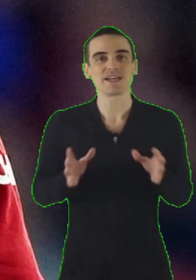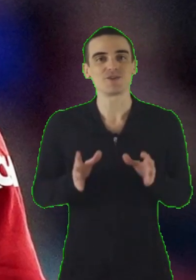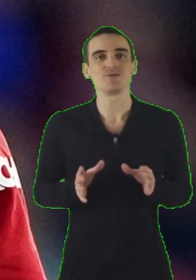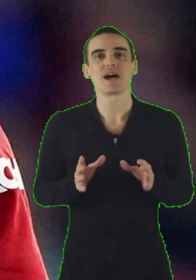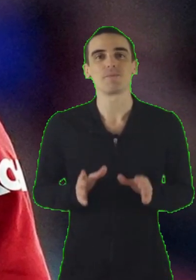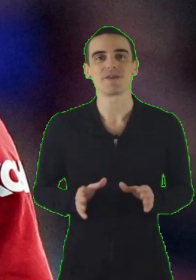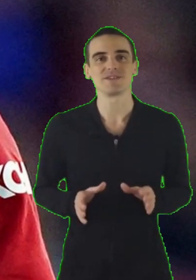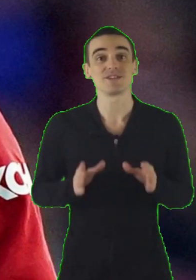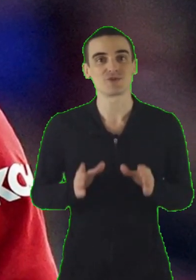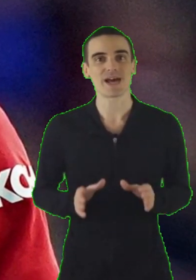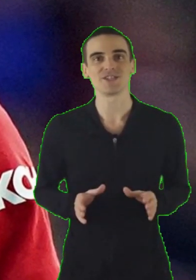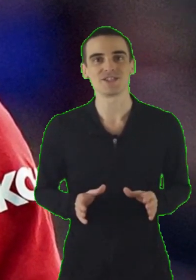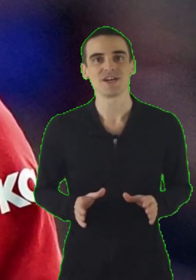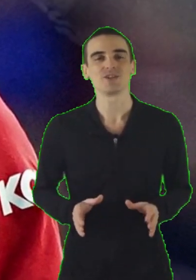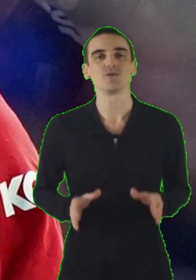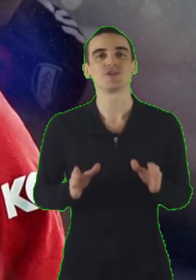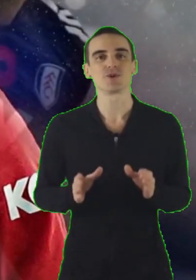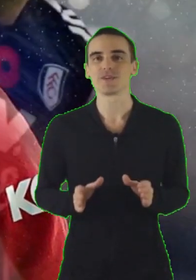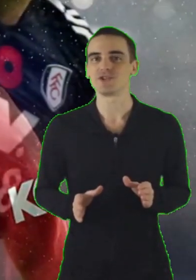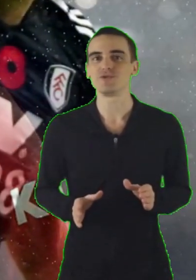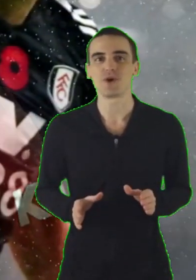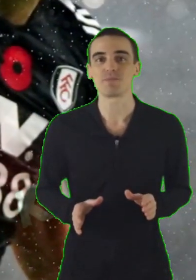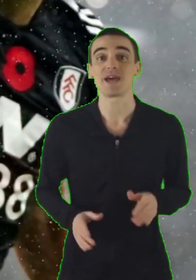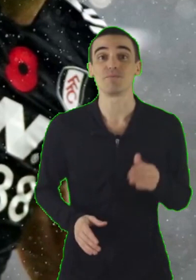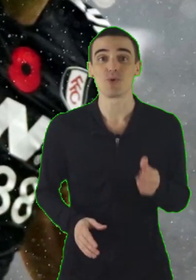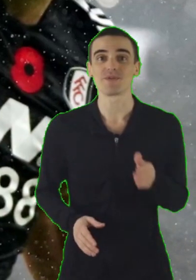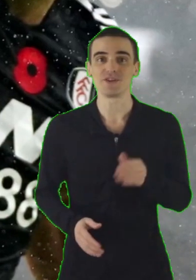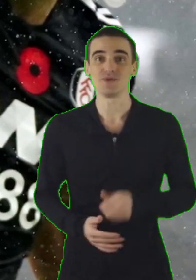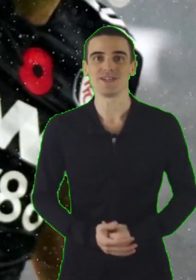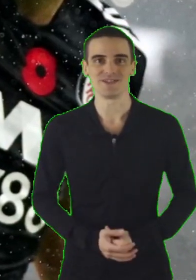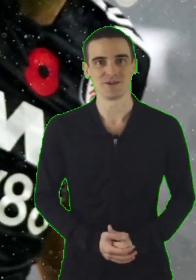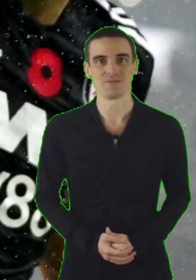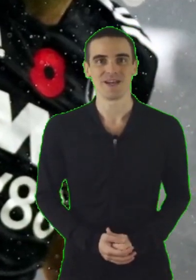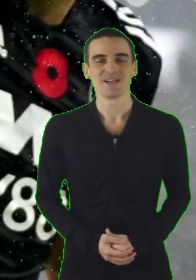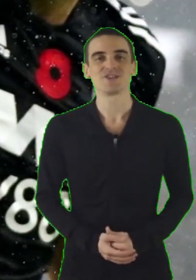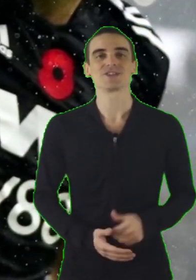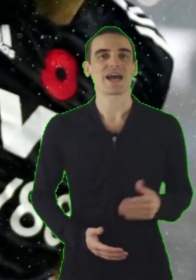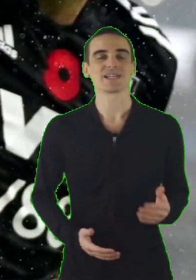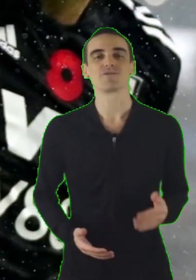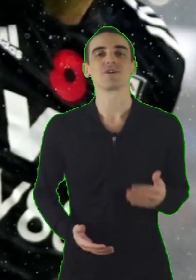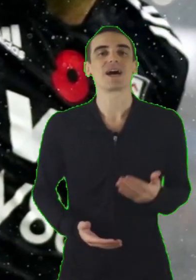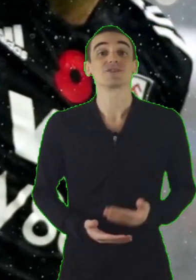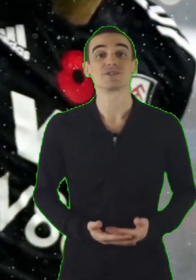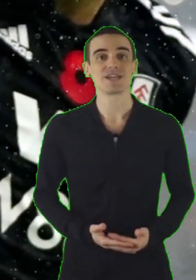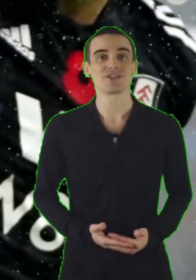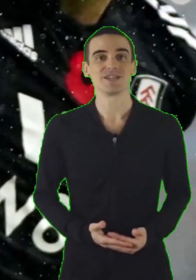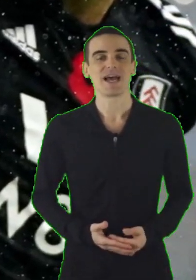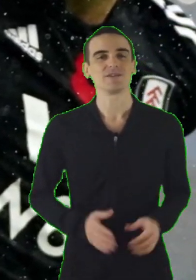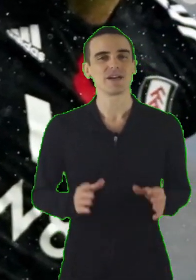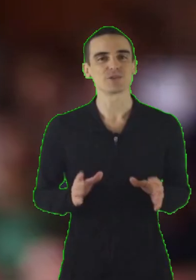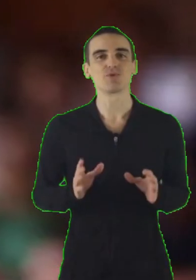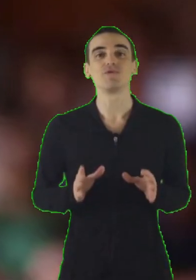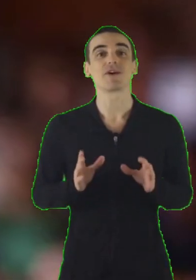versatilidade o tornaram uma figura de destaque nas equipes pelas quais passou. Atualmente, ele faz parte do Fulham, que atualmente está na Premier